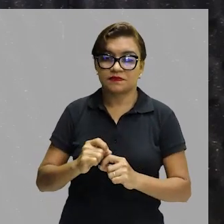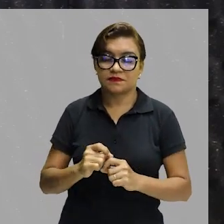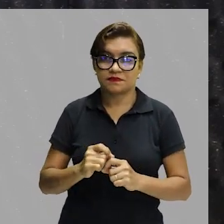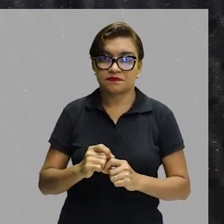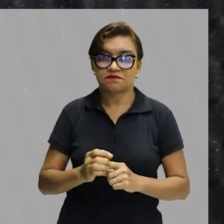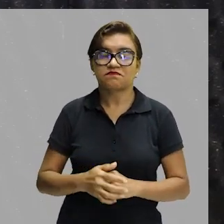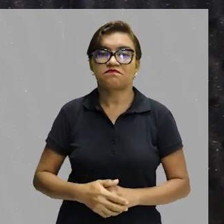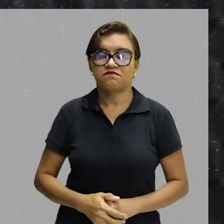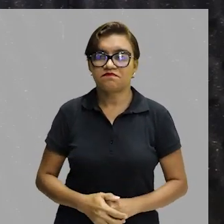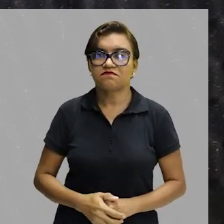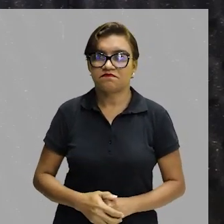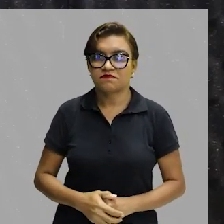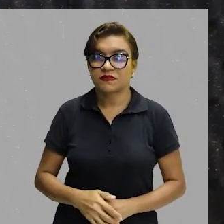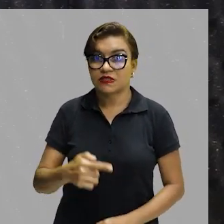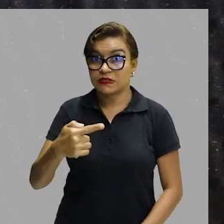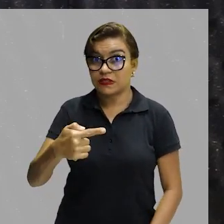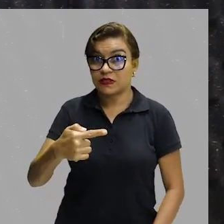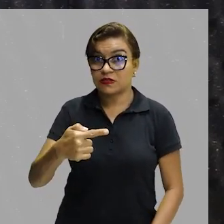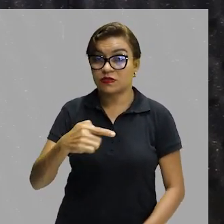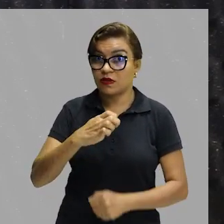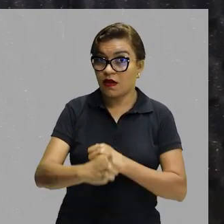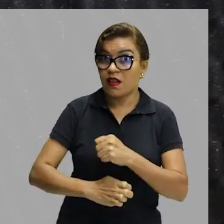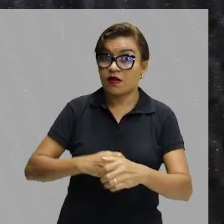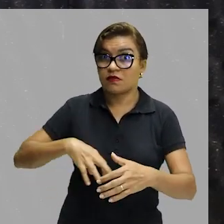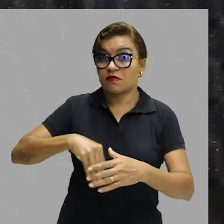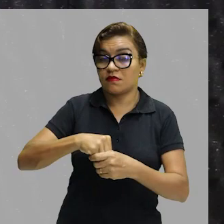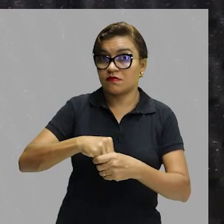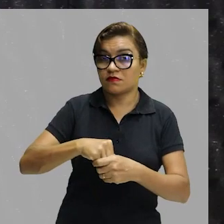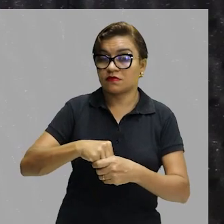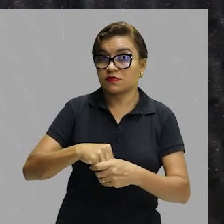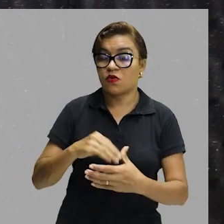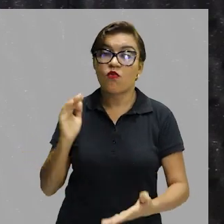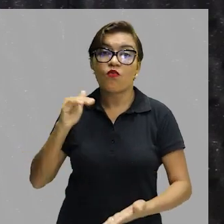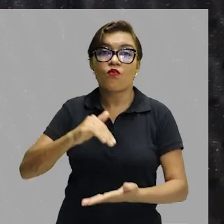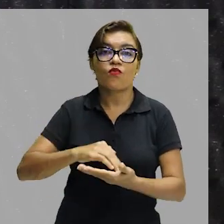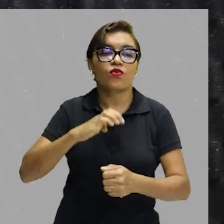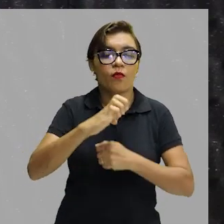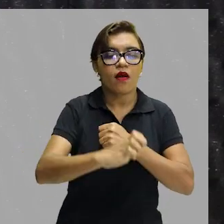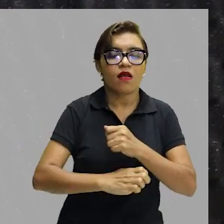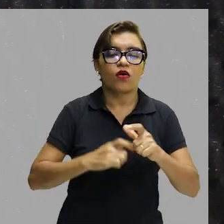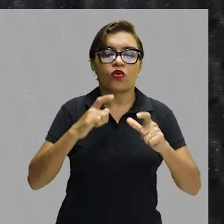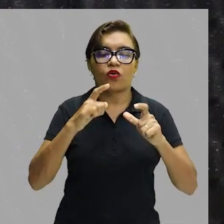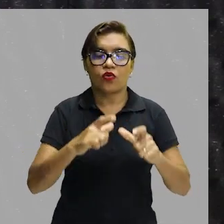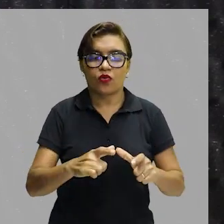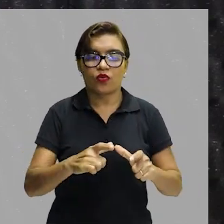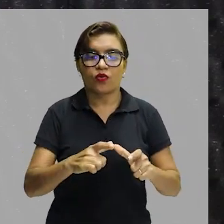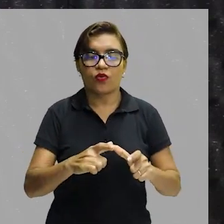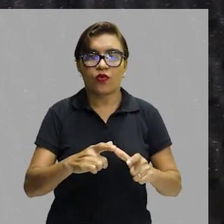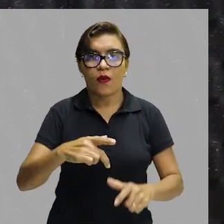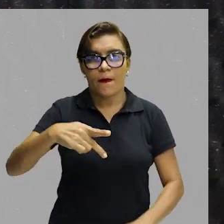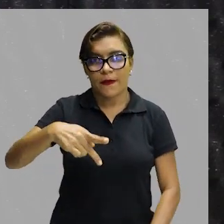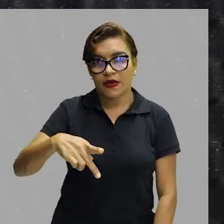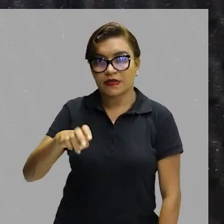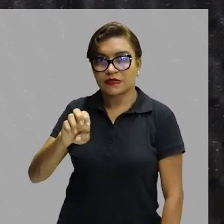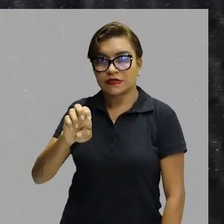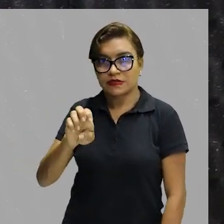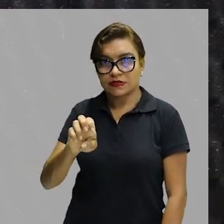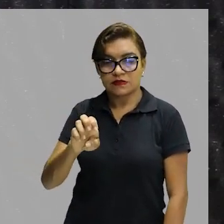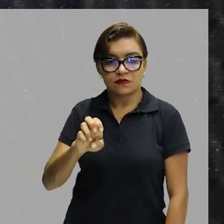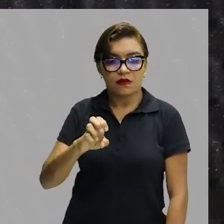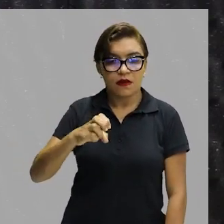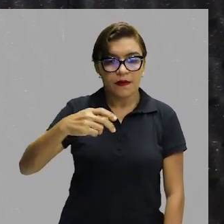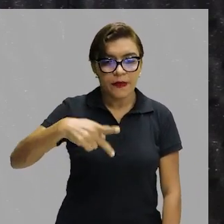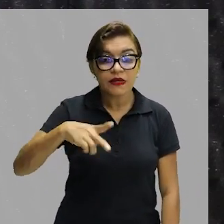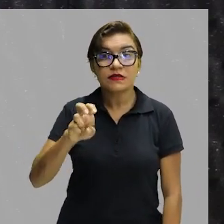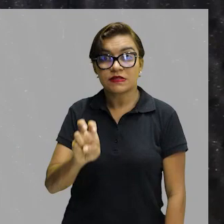7. 7 elétrons na última camada. Como o último elétron, que está localizado no subnível P, é o P5, como o último